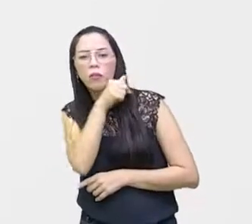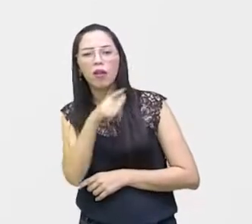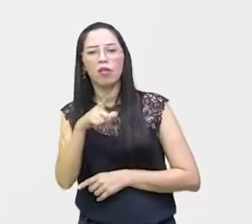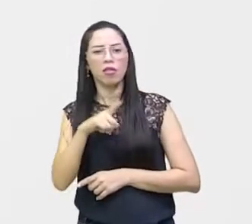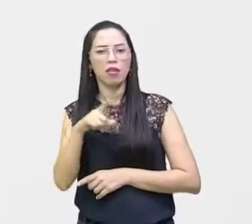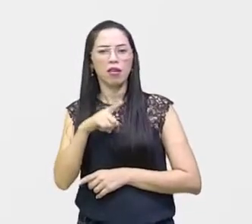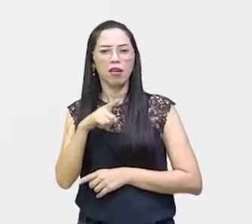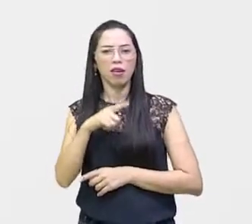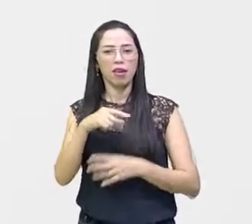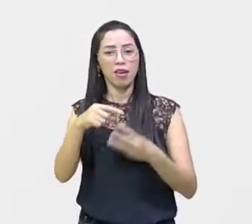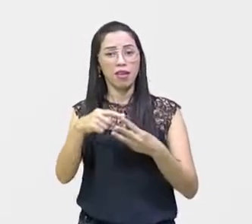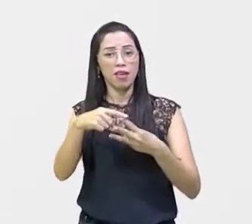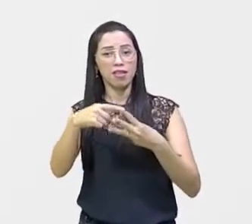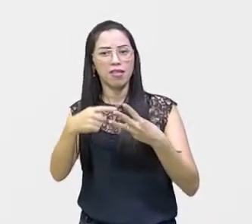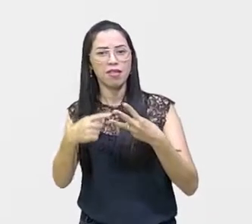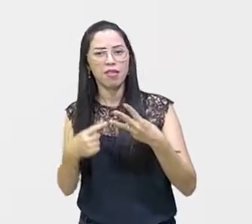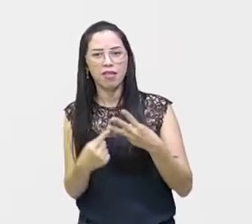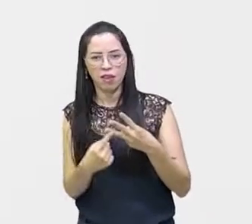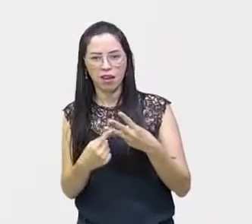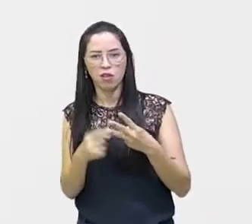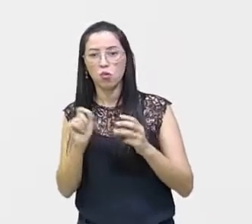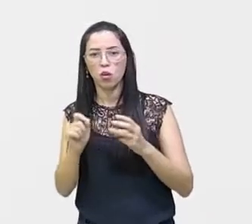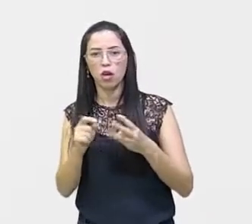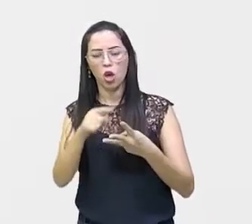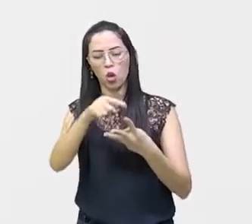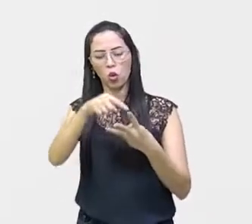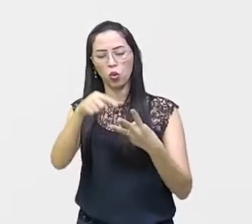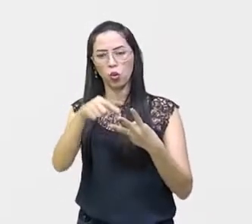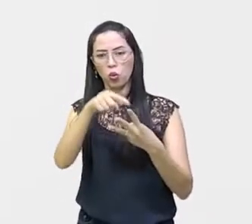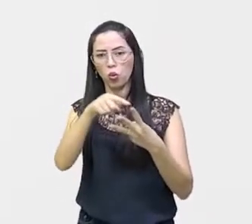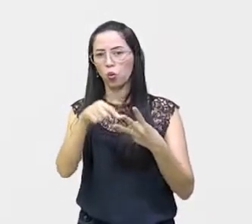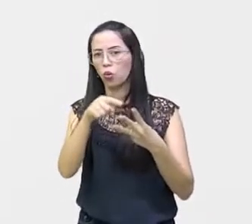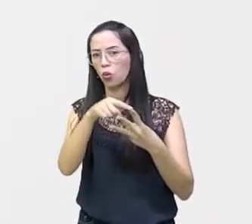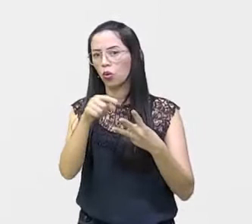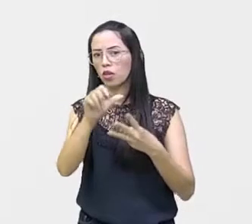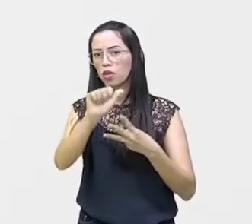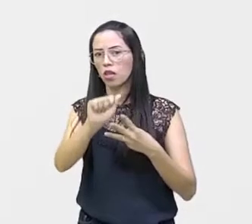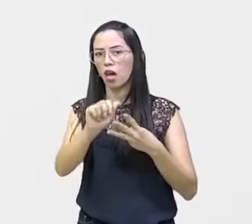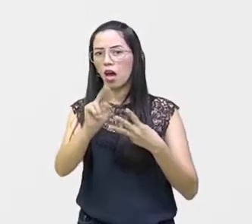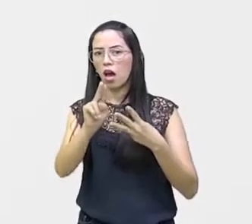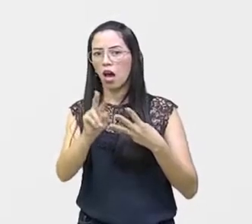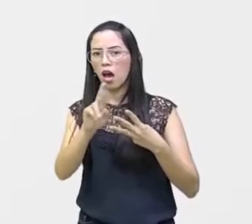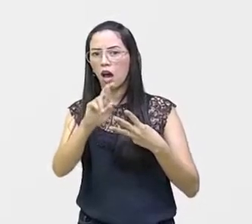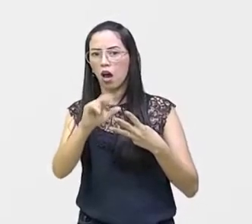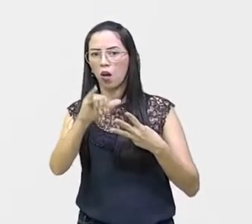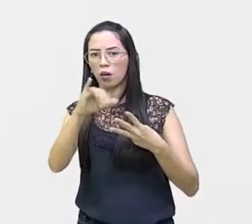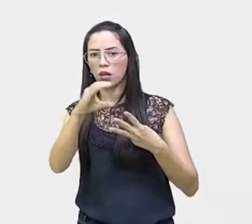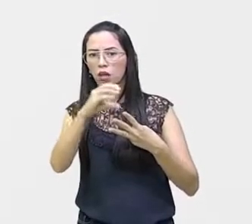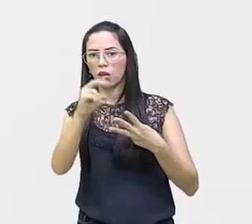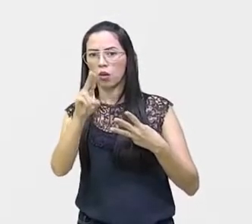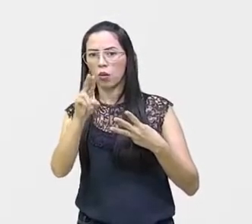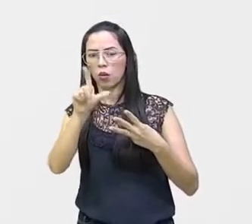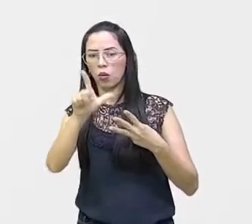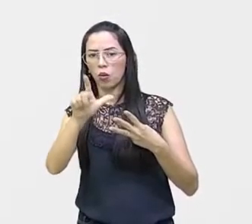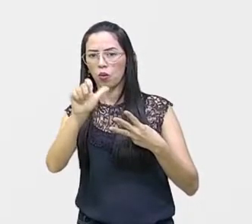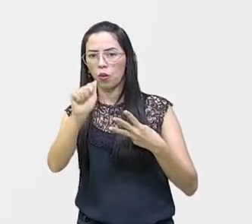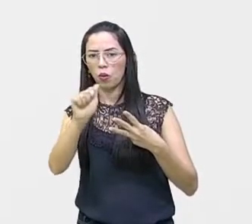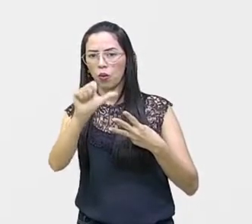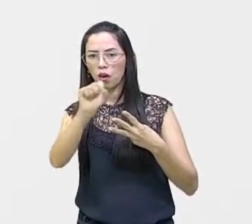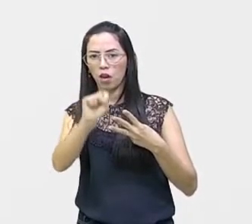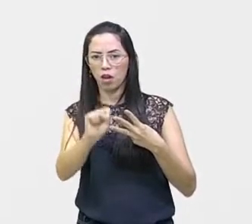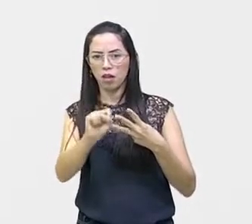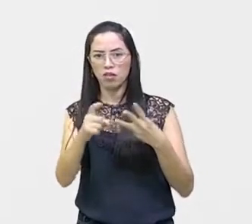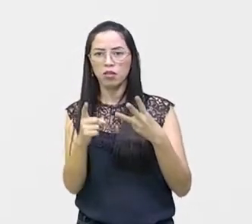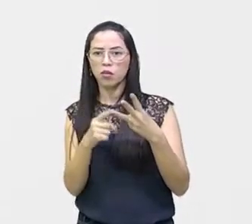aurículas e 1 ventrículo. Os anfíbios têm circulação fechada, como ocorre mistura de sangue